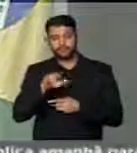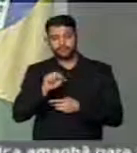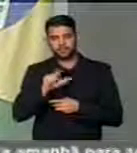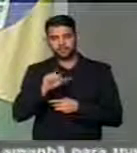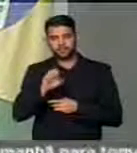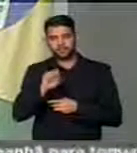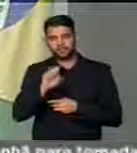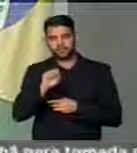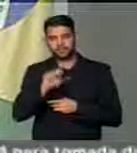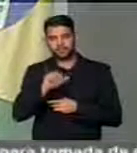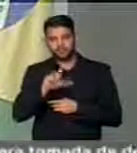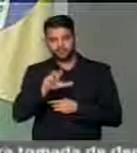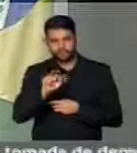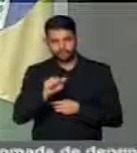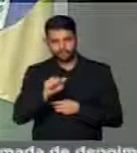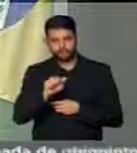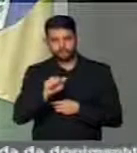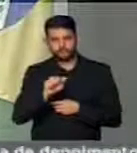da Silva,